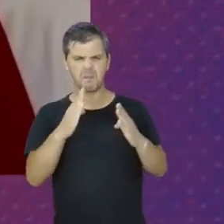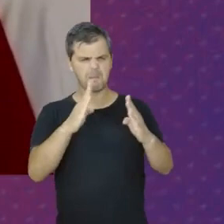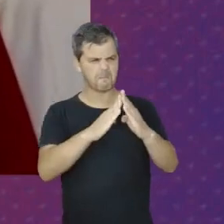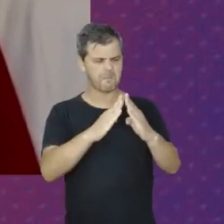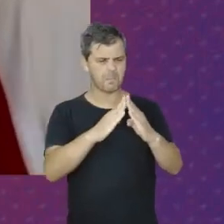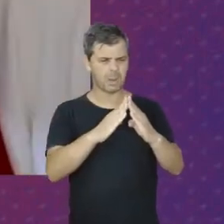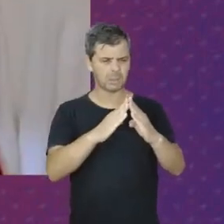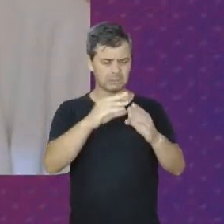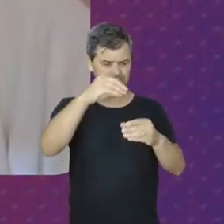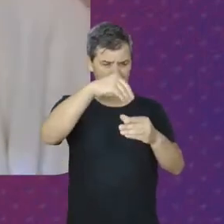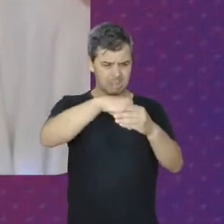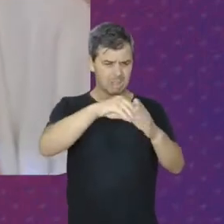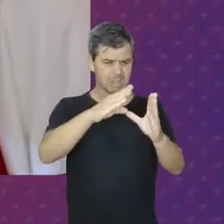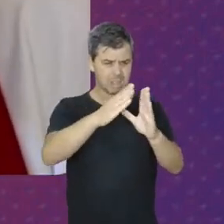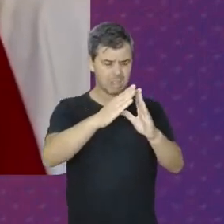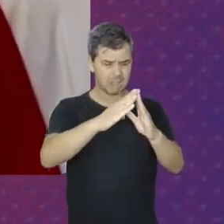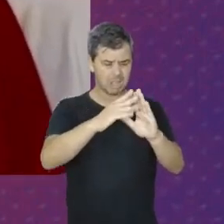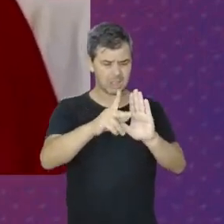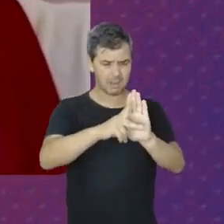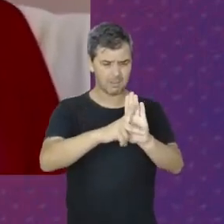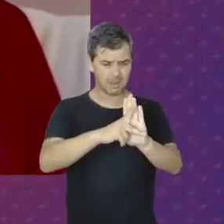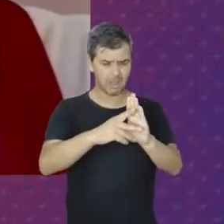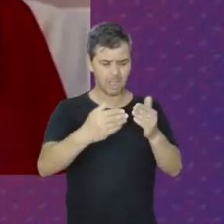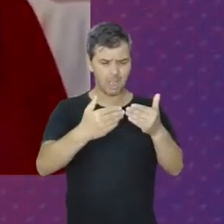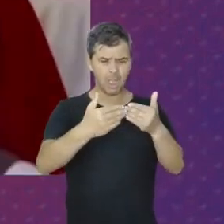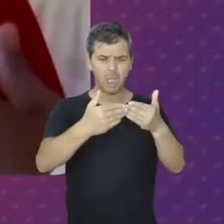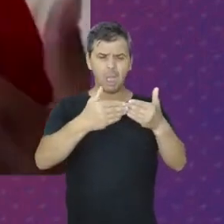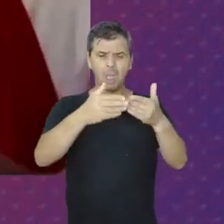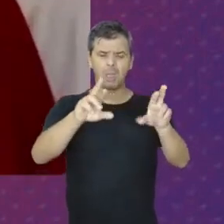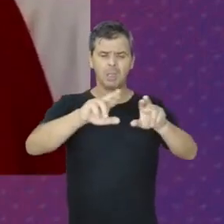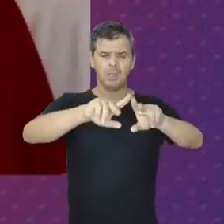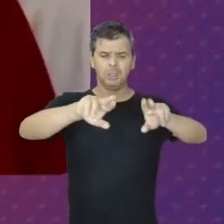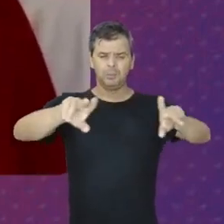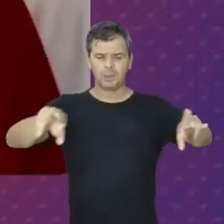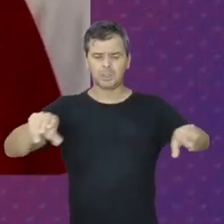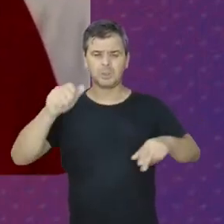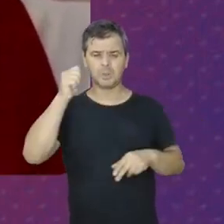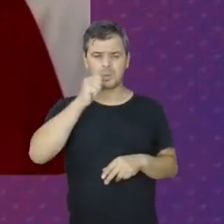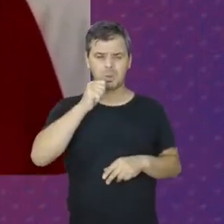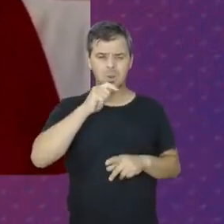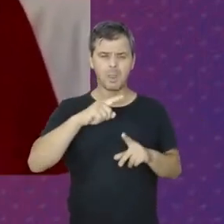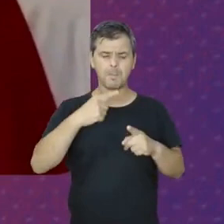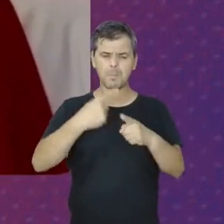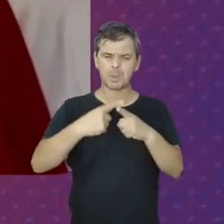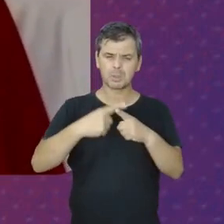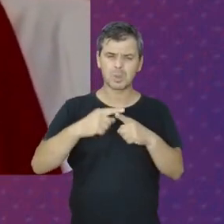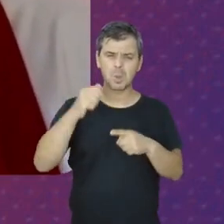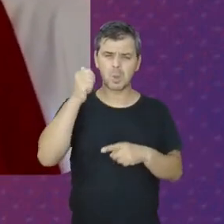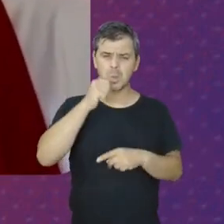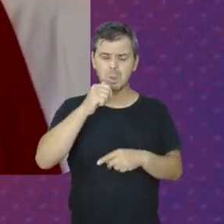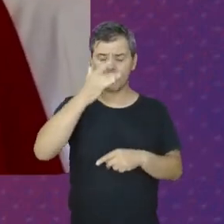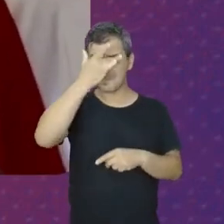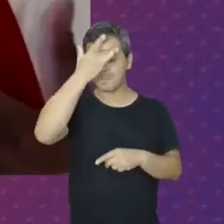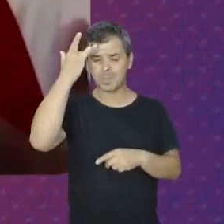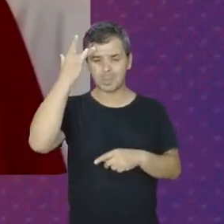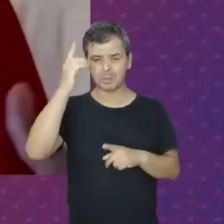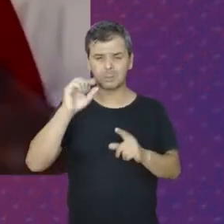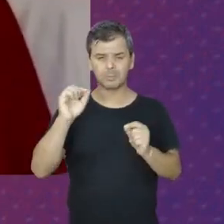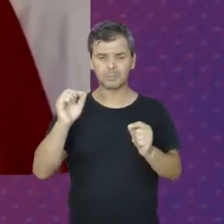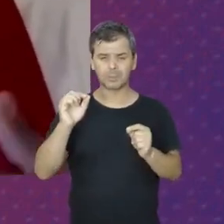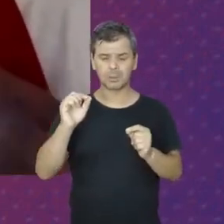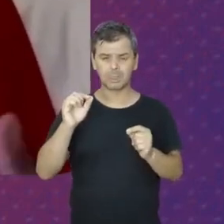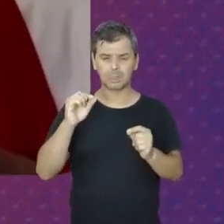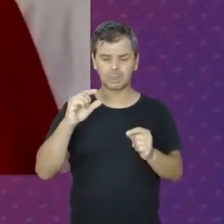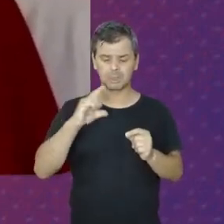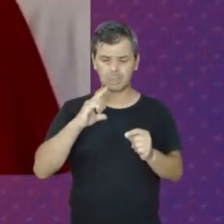na sua casa própria e abrindo isso para várias mulheres, porque são mulheres que são aquelas pessoas que detêm